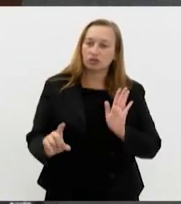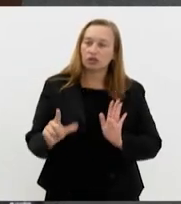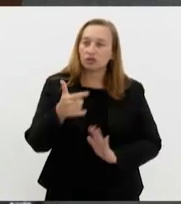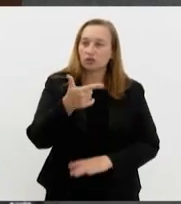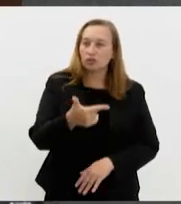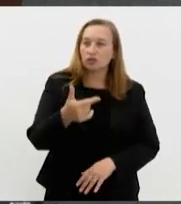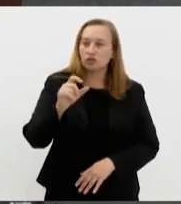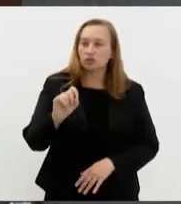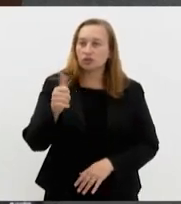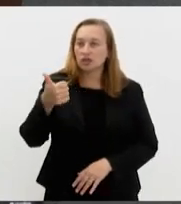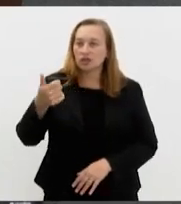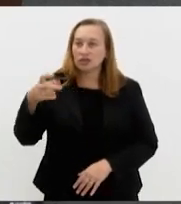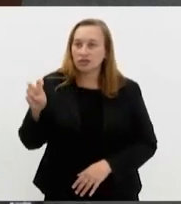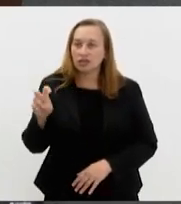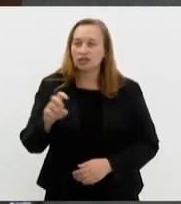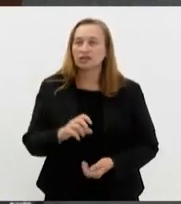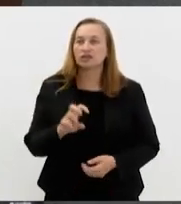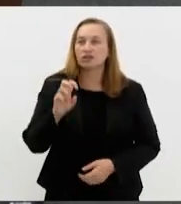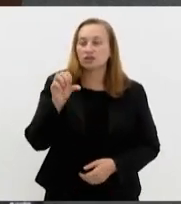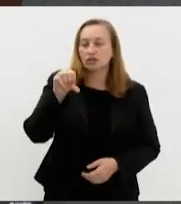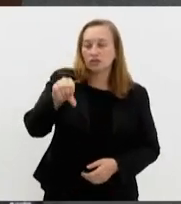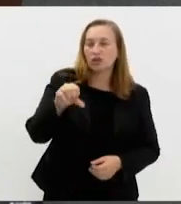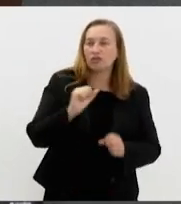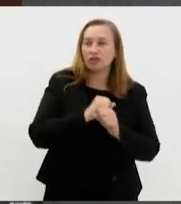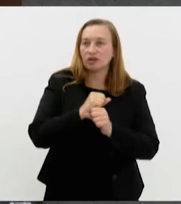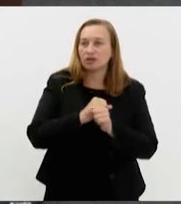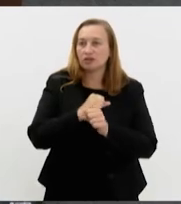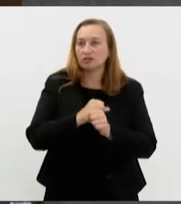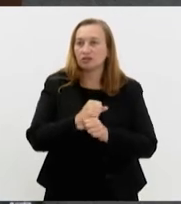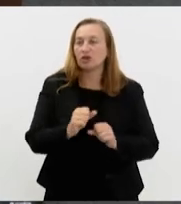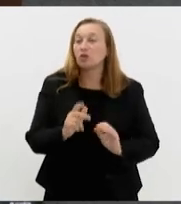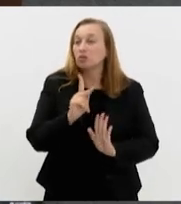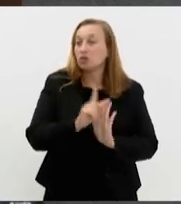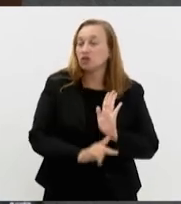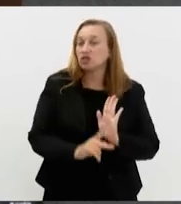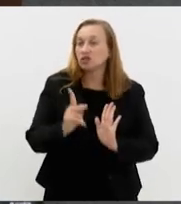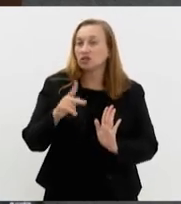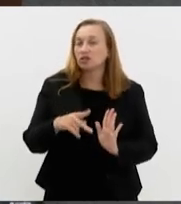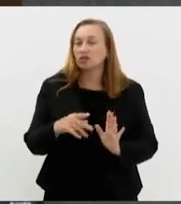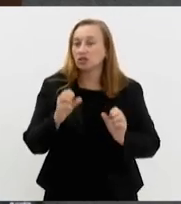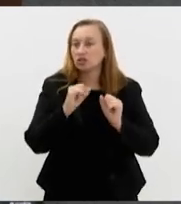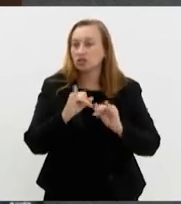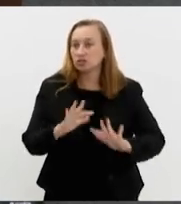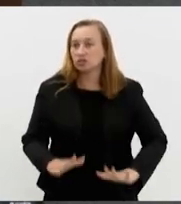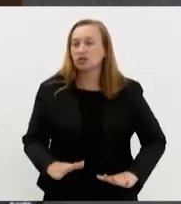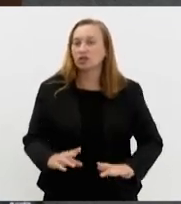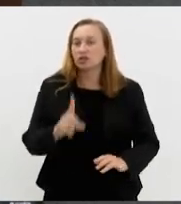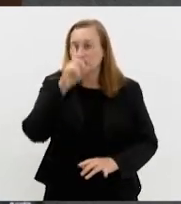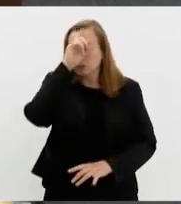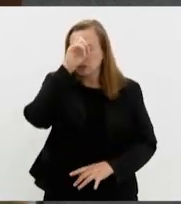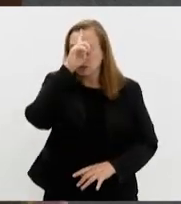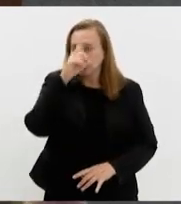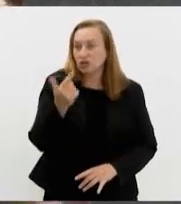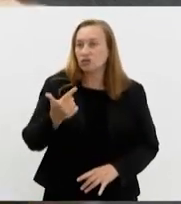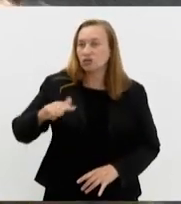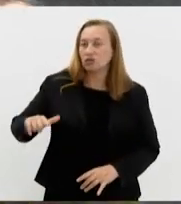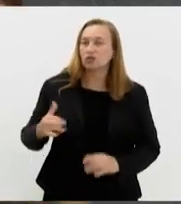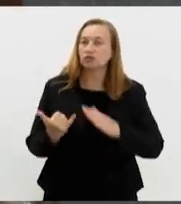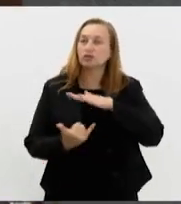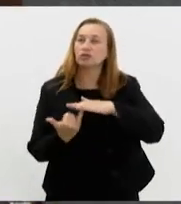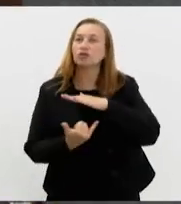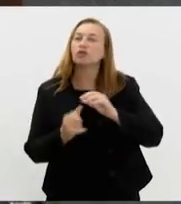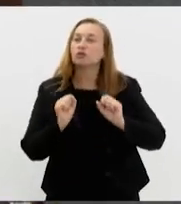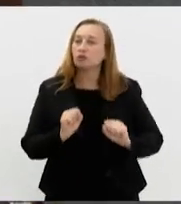9 anos. E é um projeto que apenas diz que os hospitais e outras instituições podem